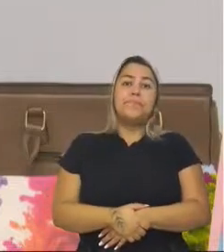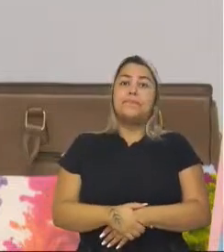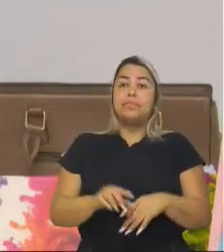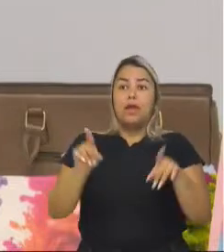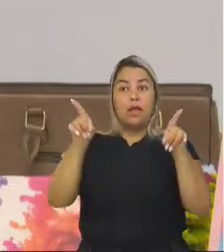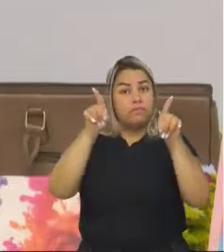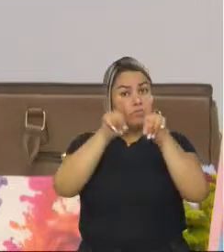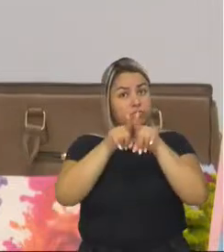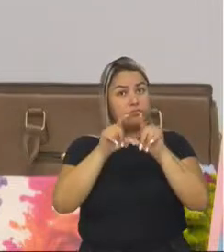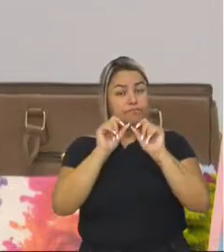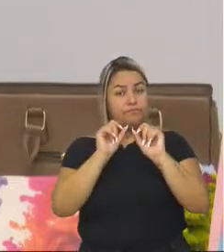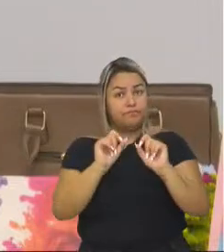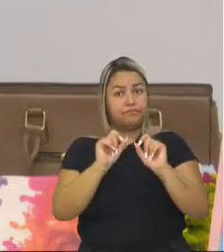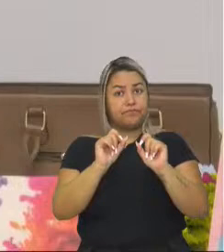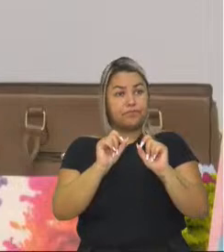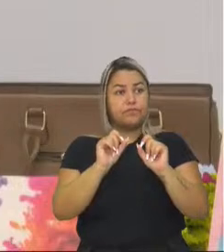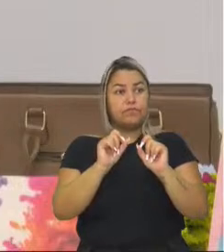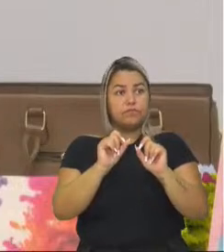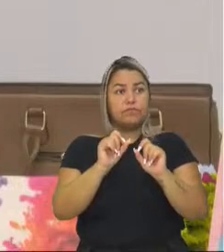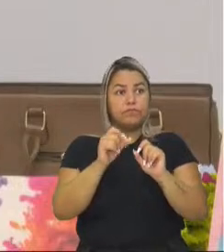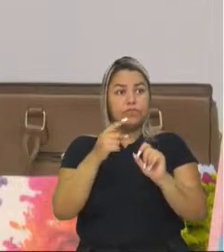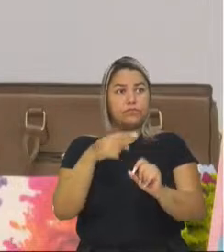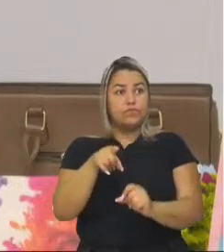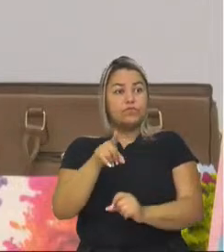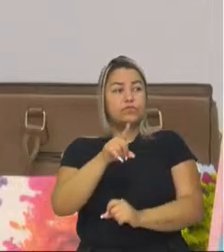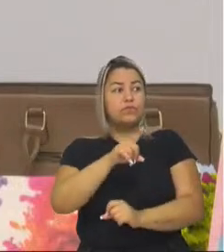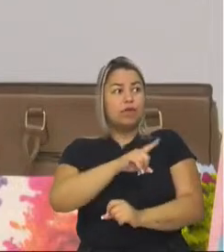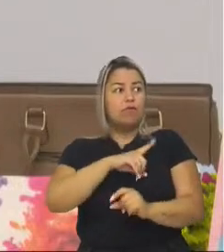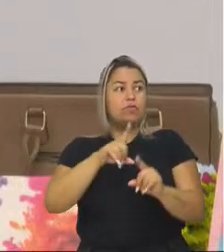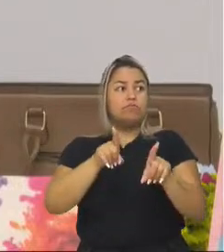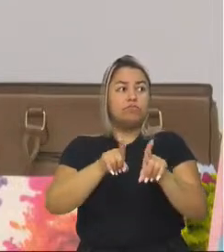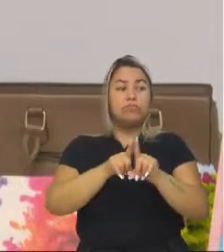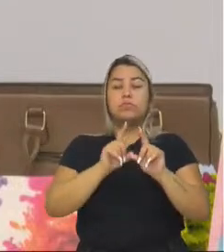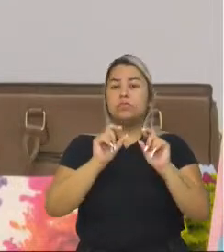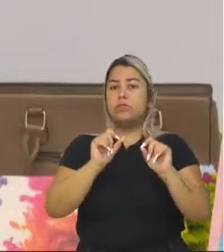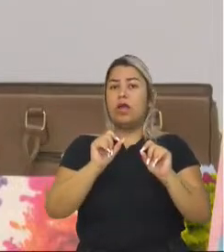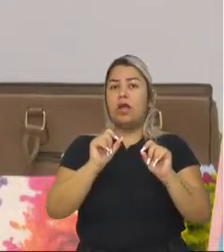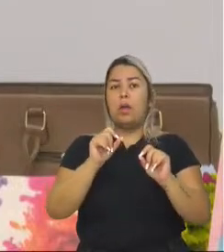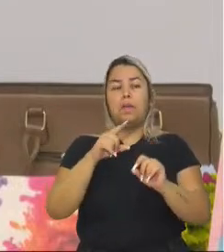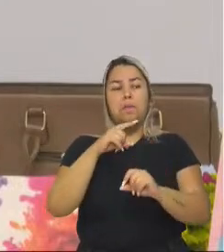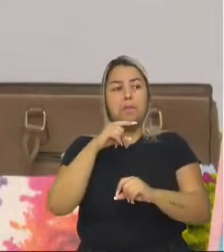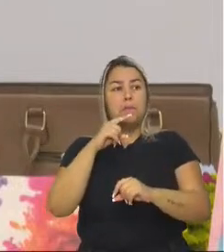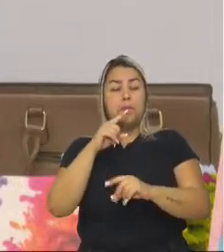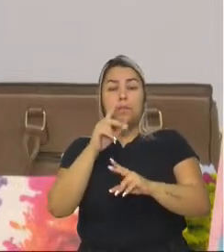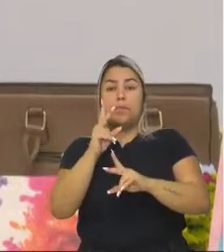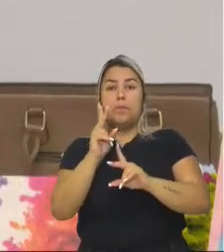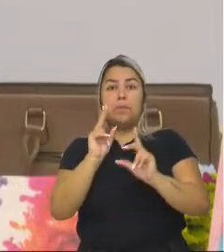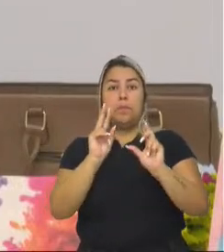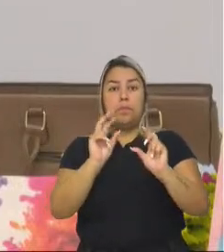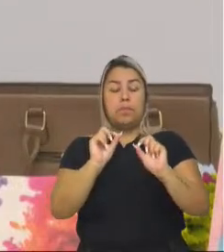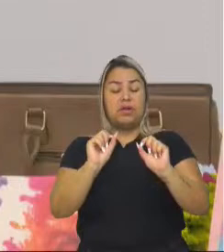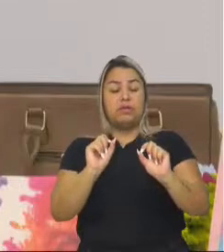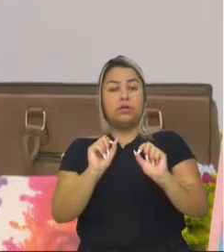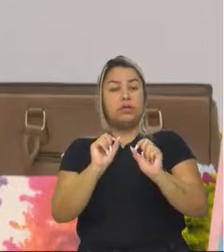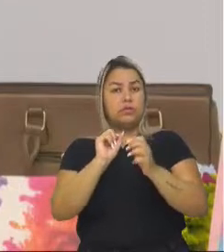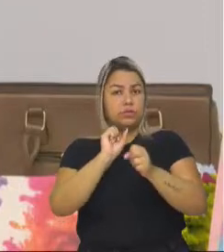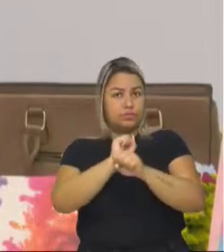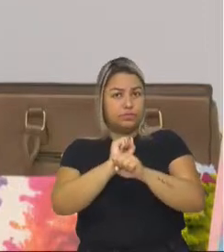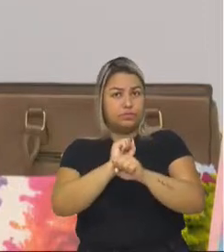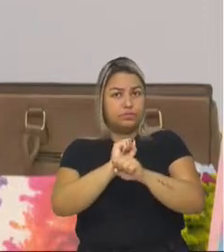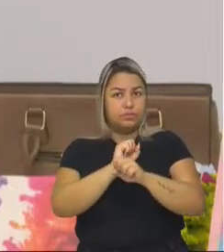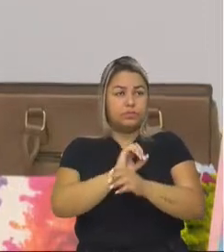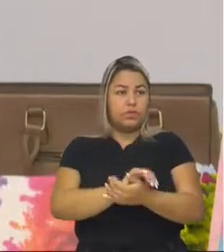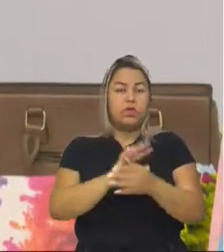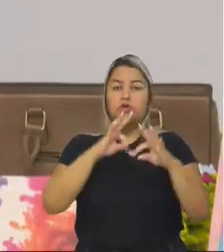Com certeza. Estou dando spoiler, gente. E está transmitido. Gravar o spoiler. Né?